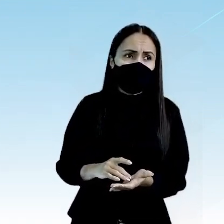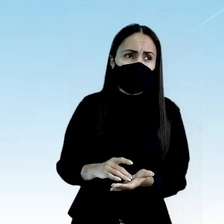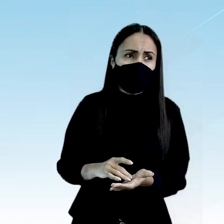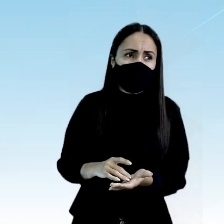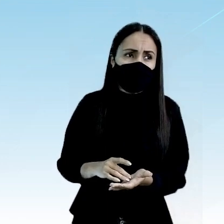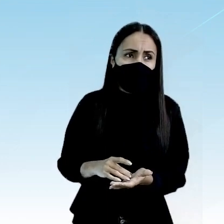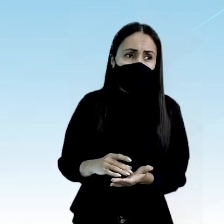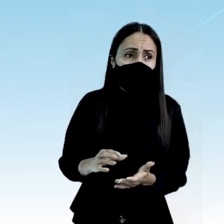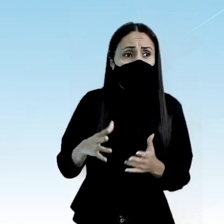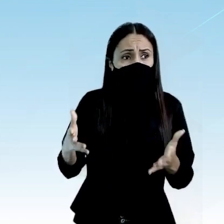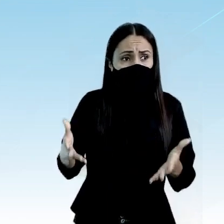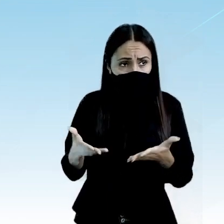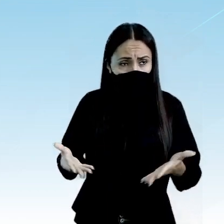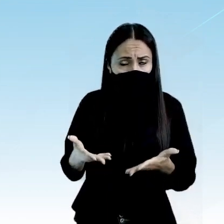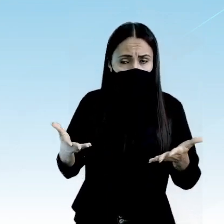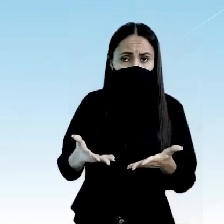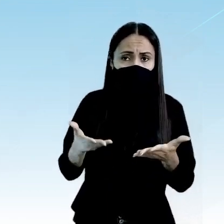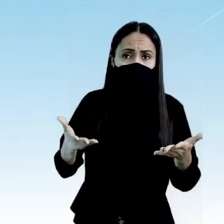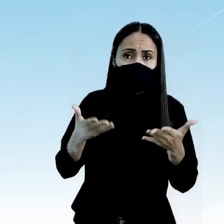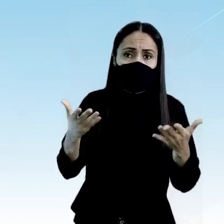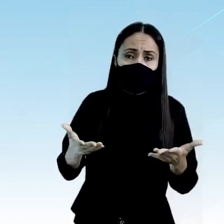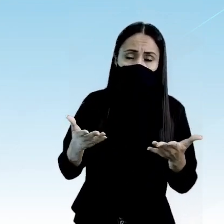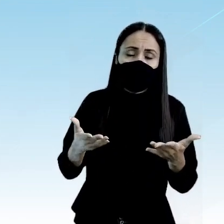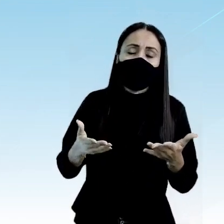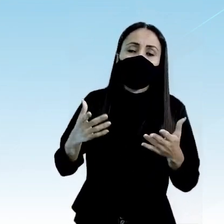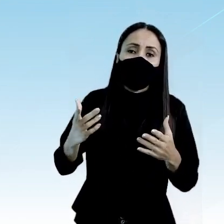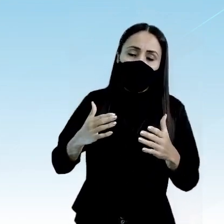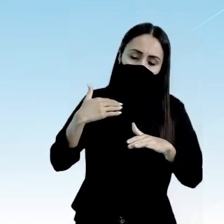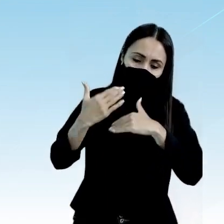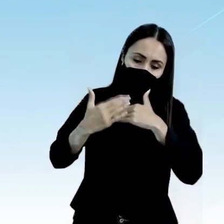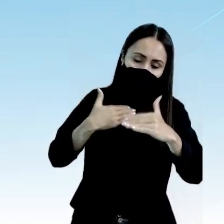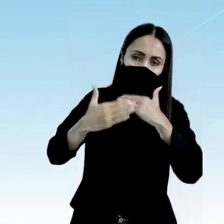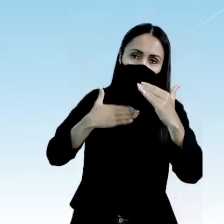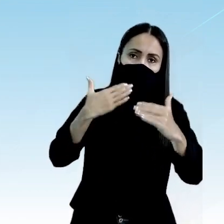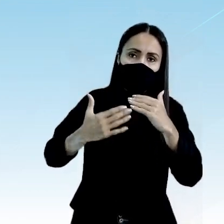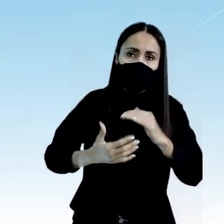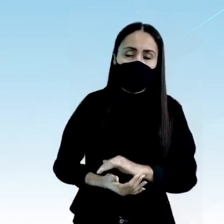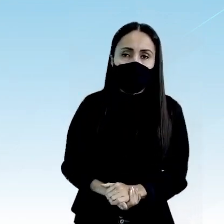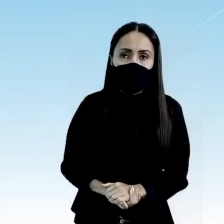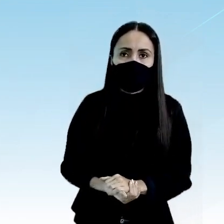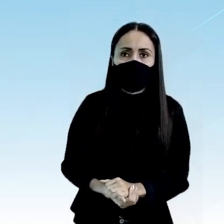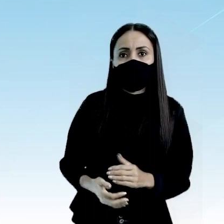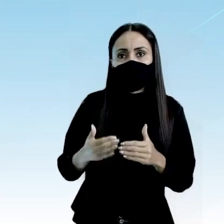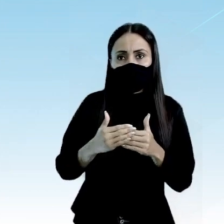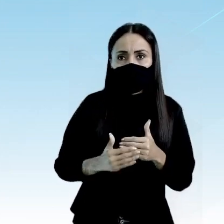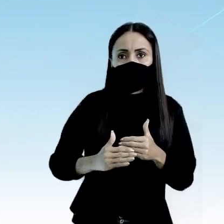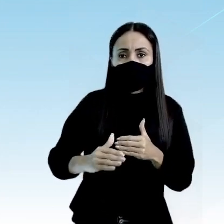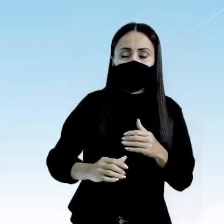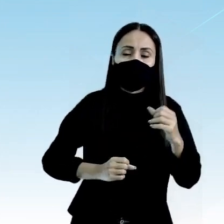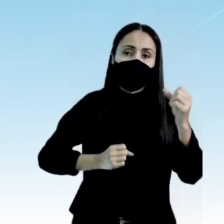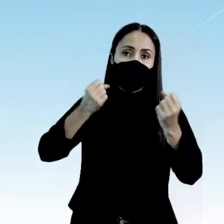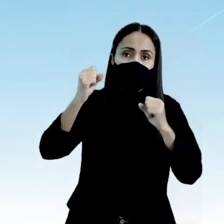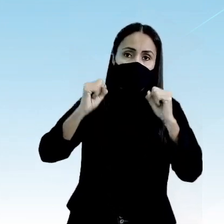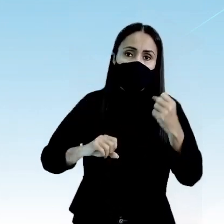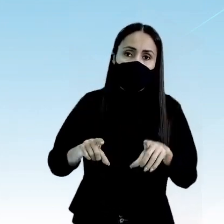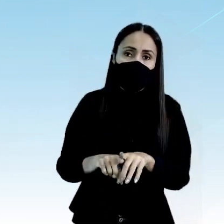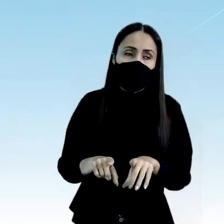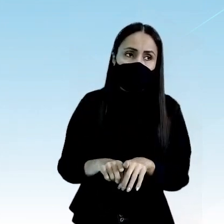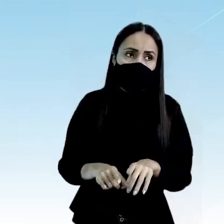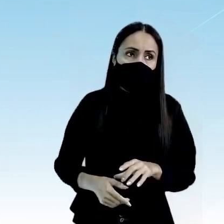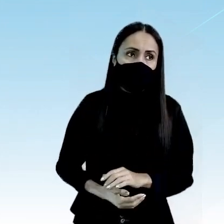foram motivados por essa grande demanda, né? Inicialmente, as máquinas eram feitas basicamente de madeira,